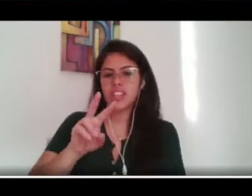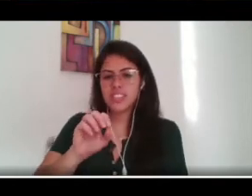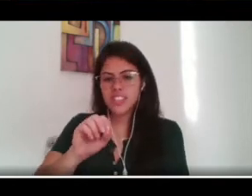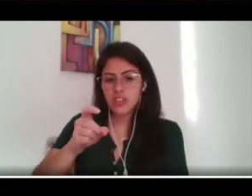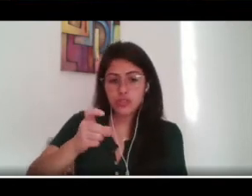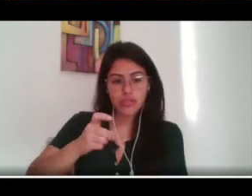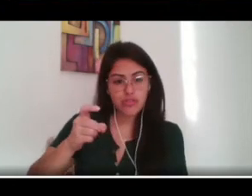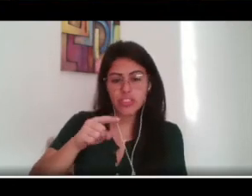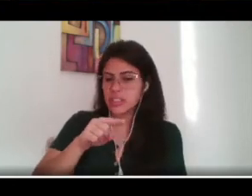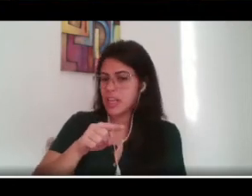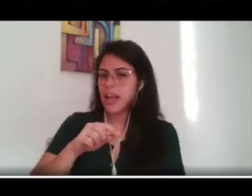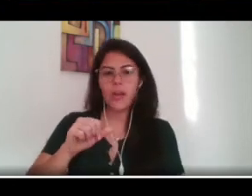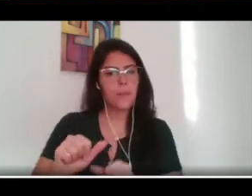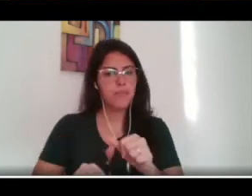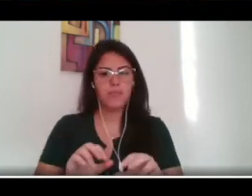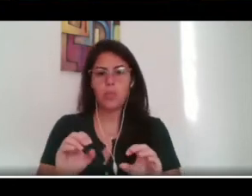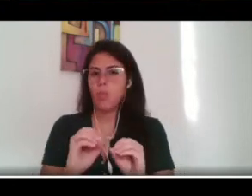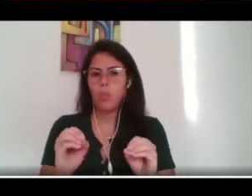Menos